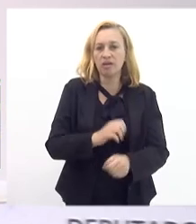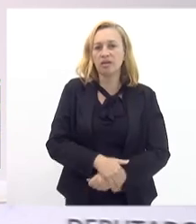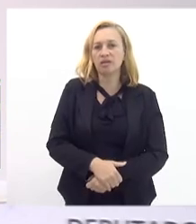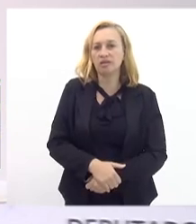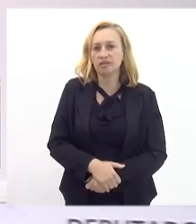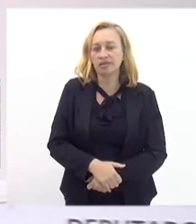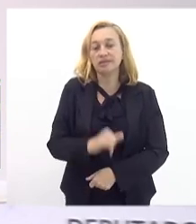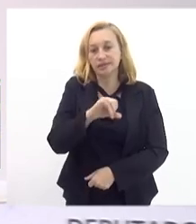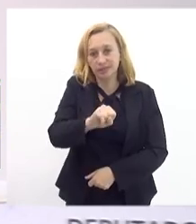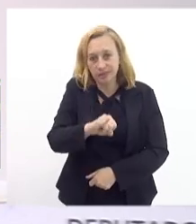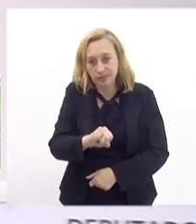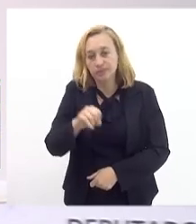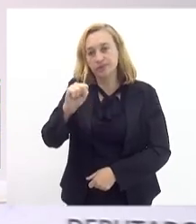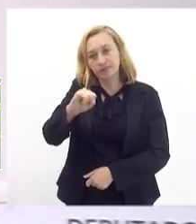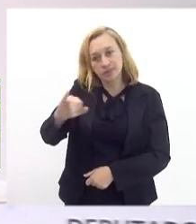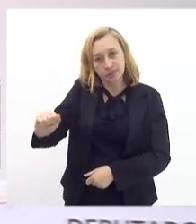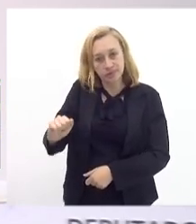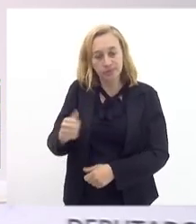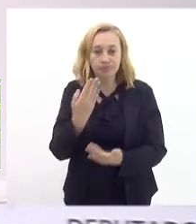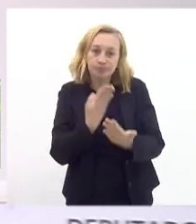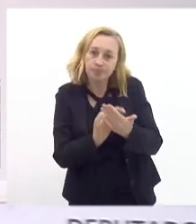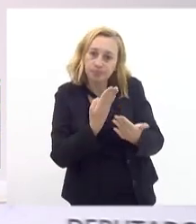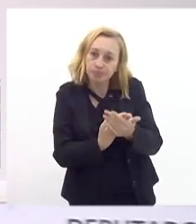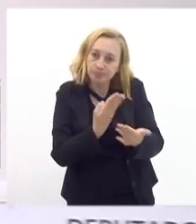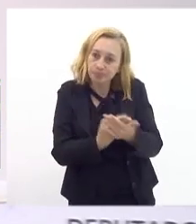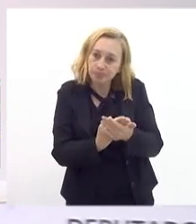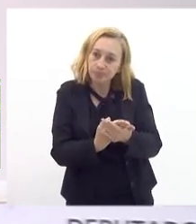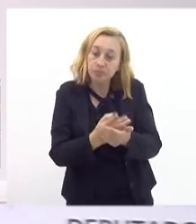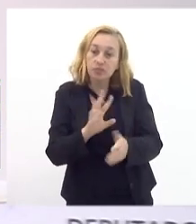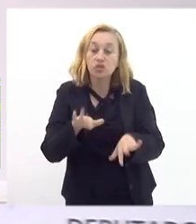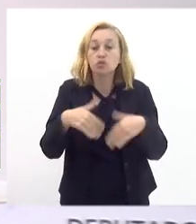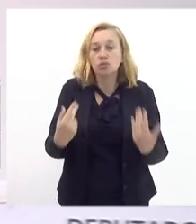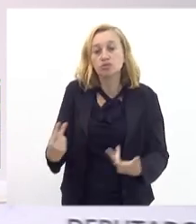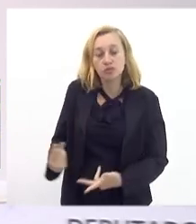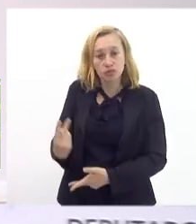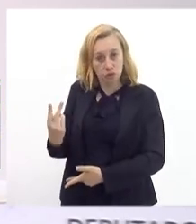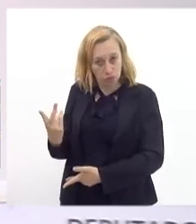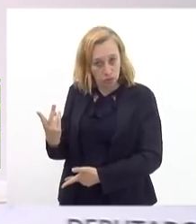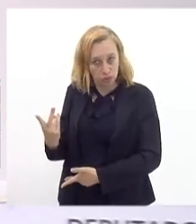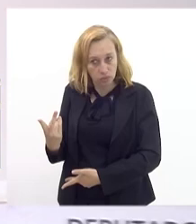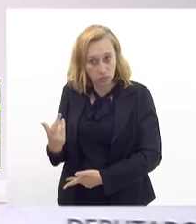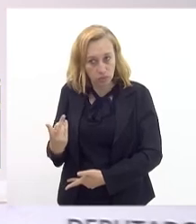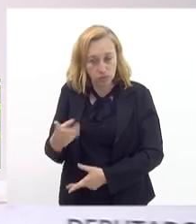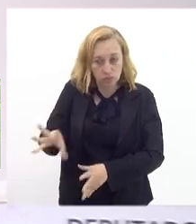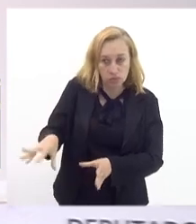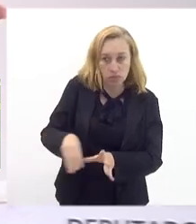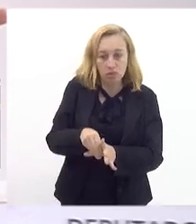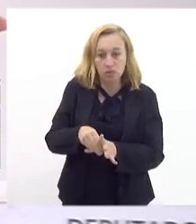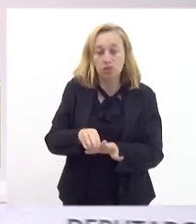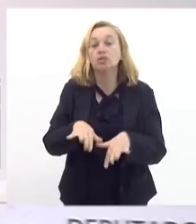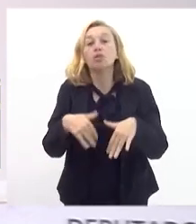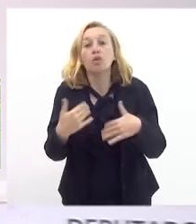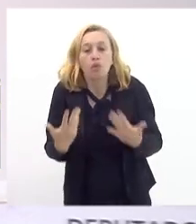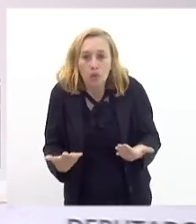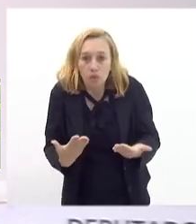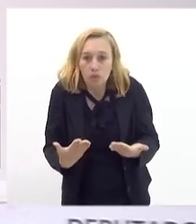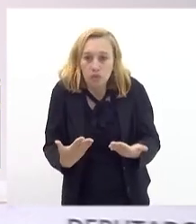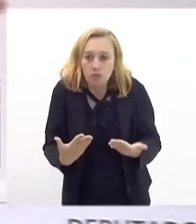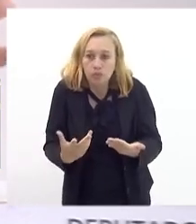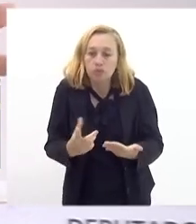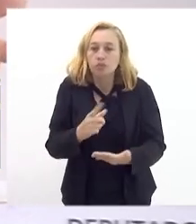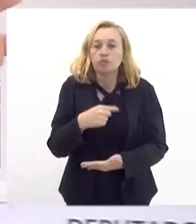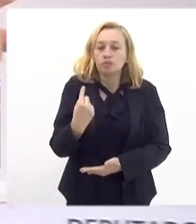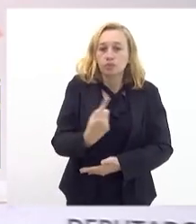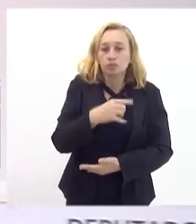se o ideia fez esse estudo que o valor é esse que incremento vamos ter no